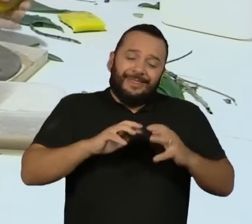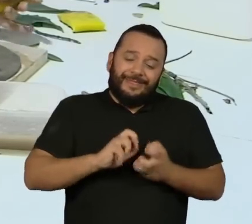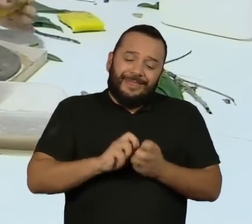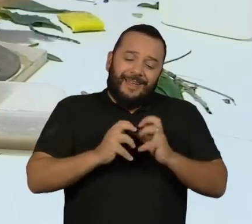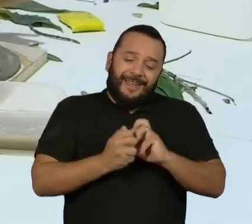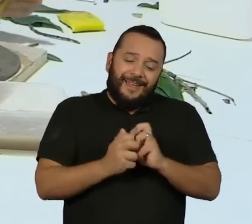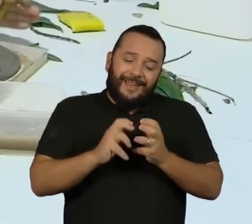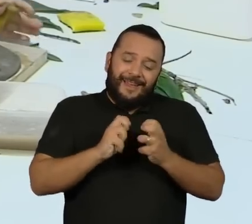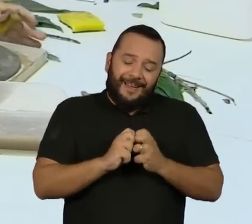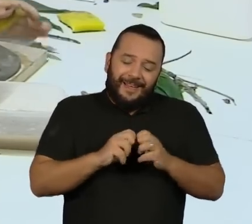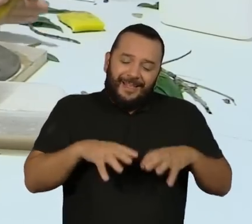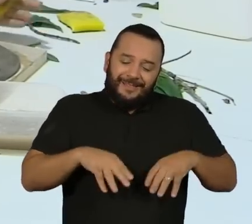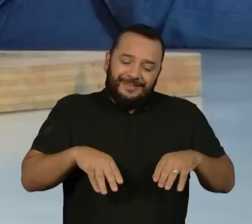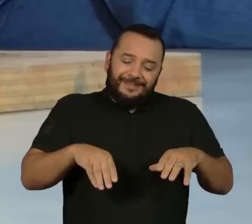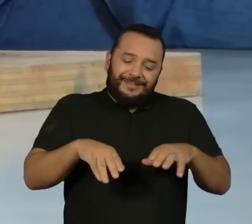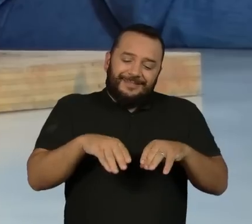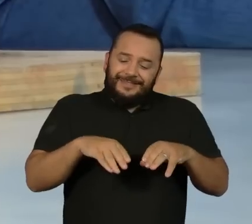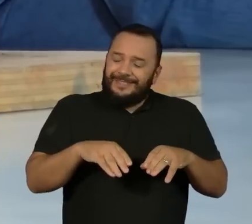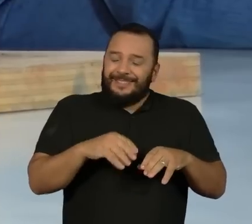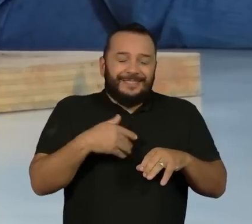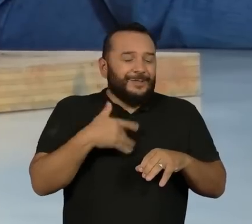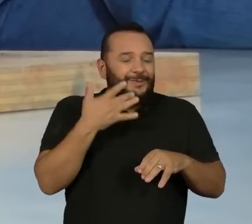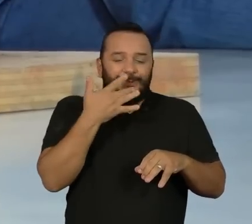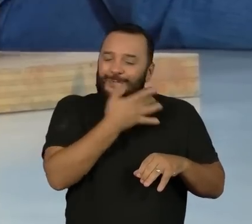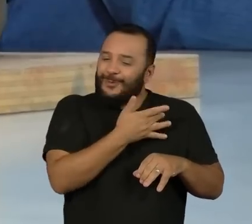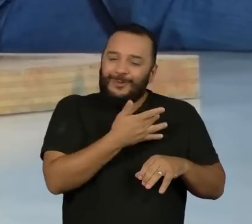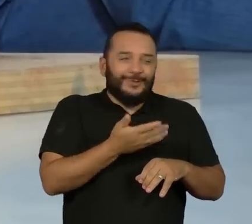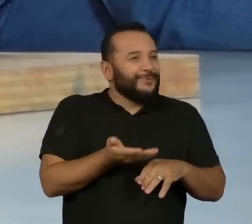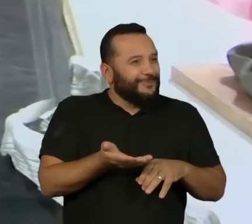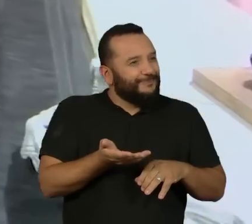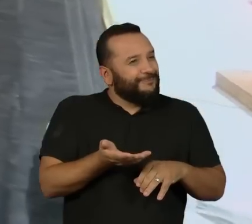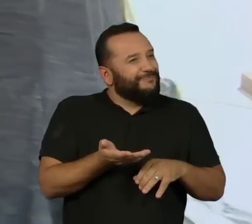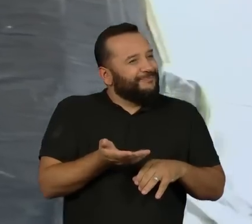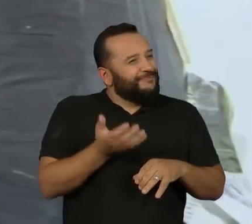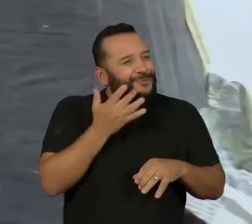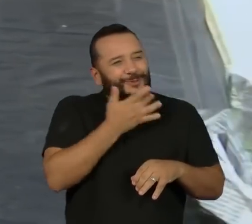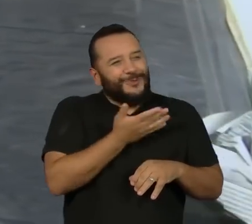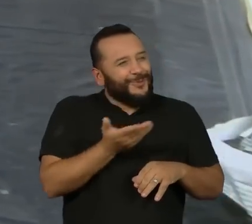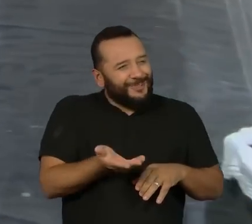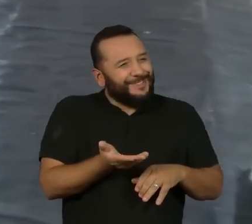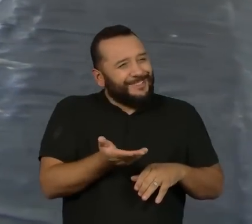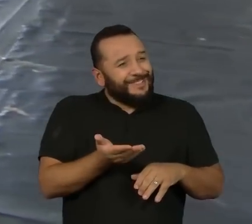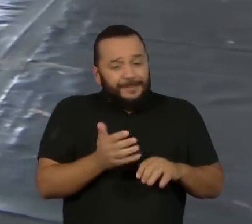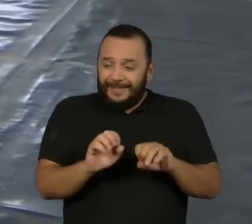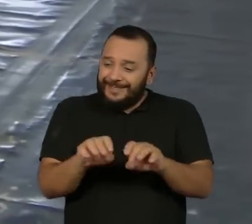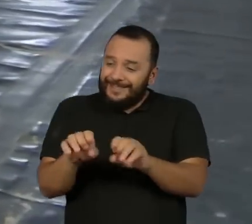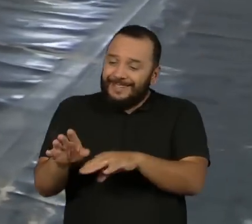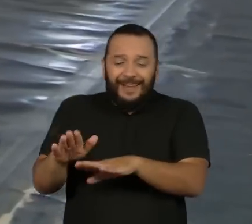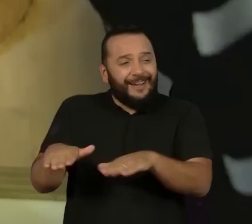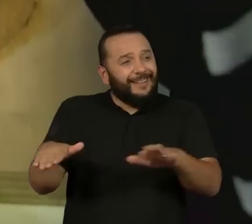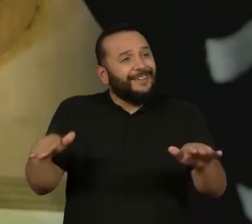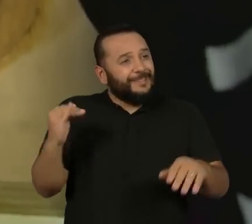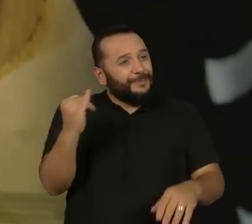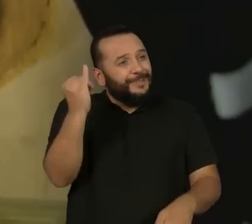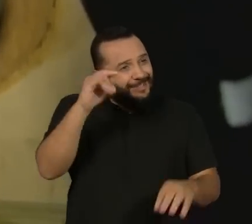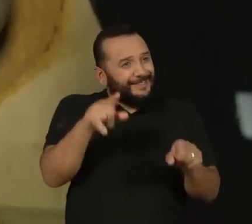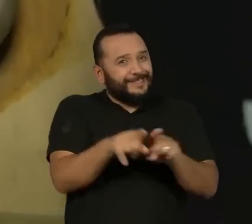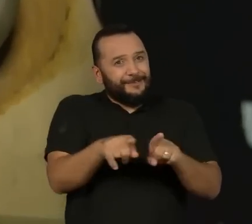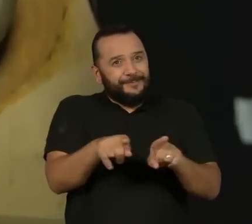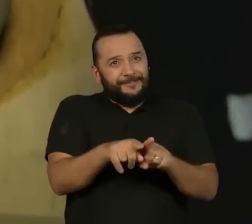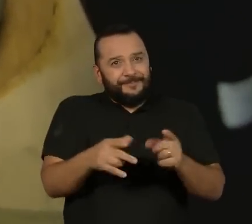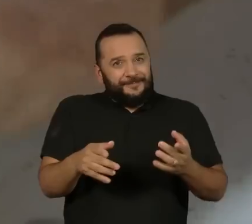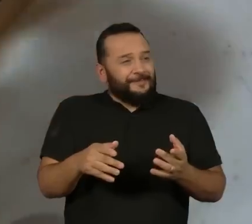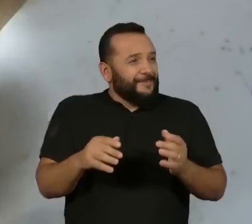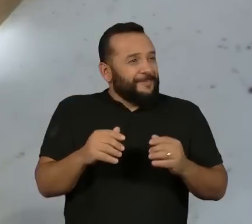argila, mexer com coisas manuais eu acho muito gostoso. E isso para a educação infantil eu acho que é fundamental, né? E mexer